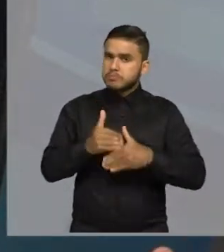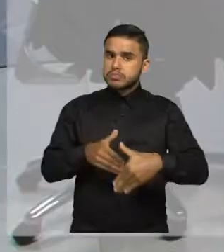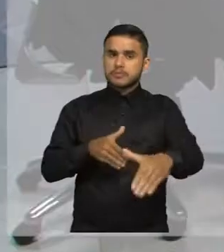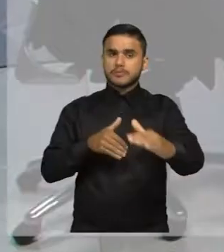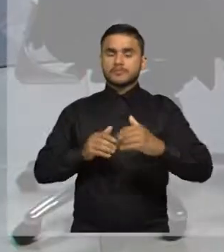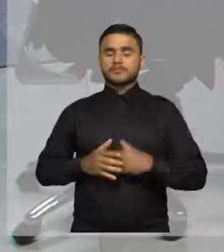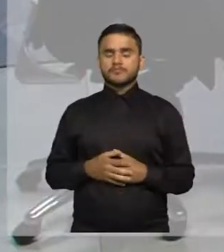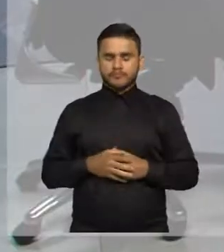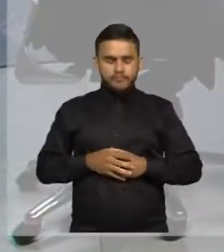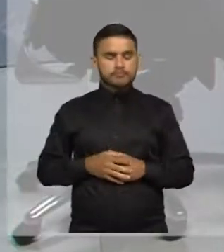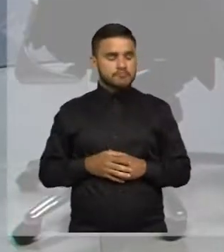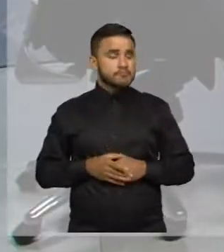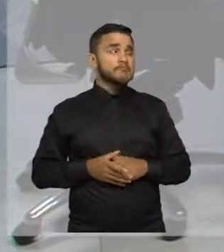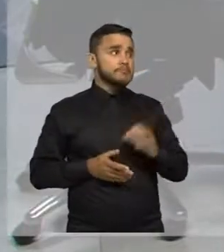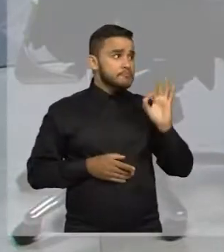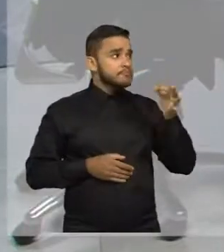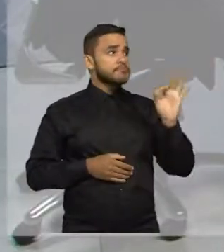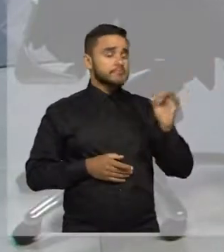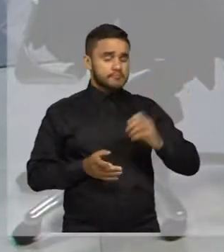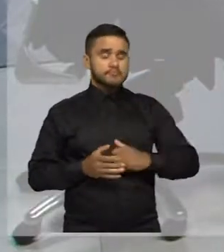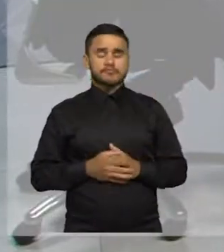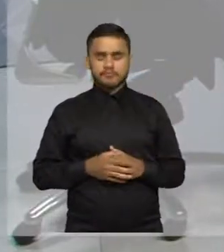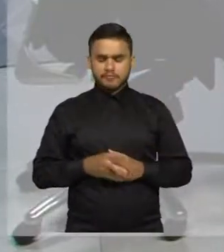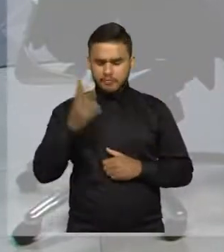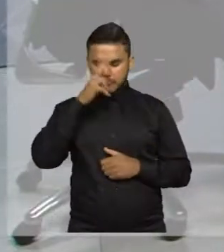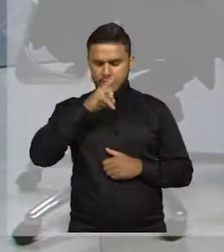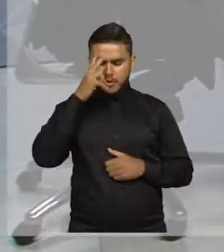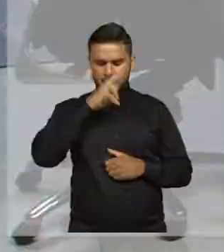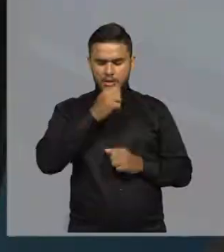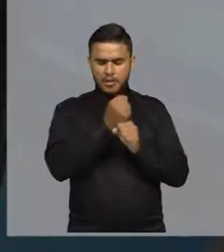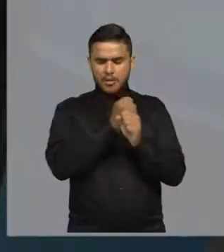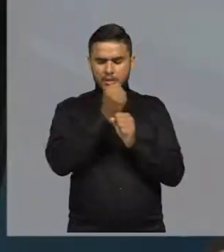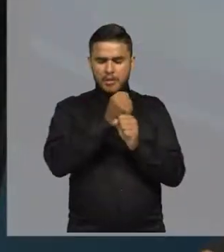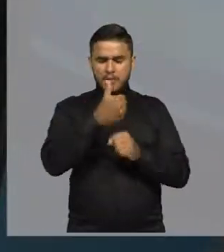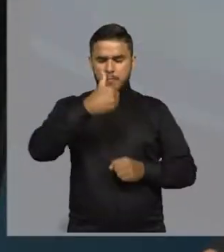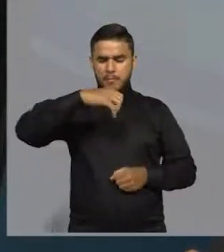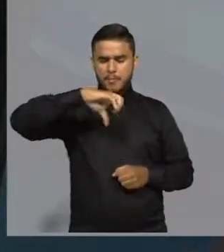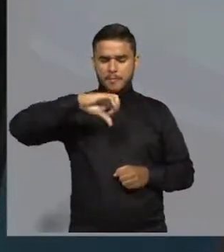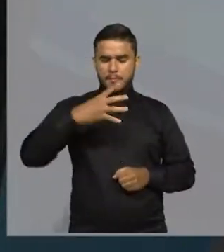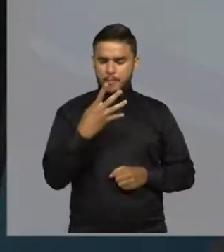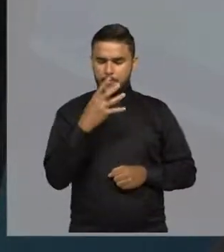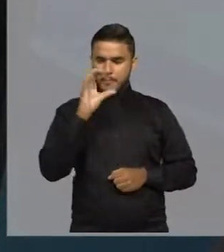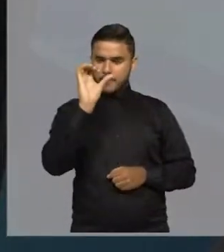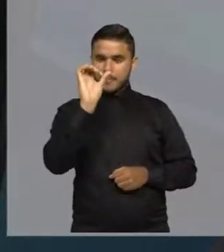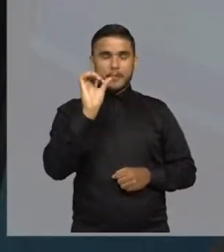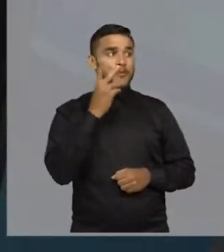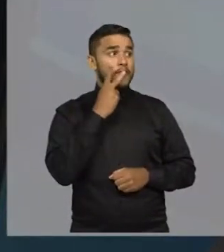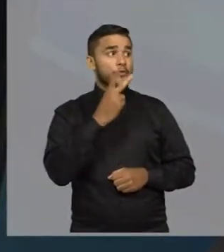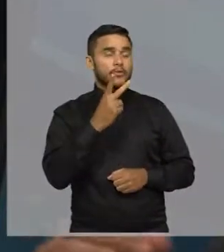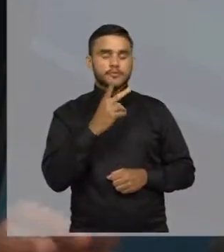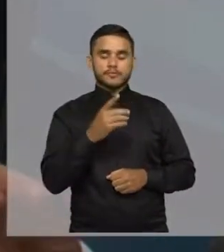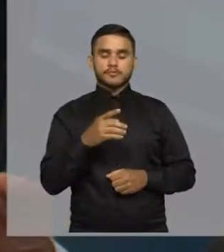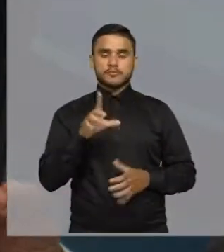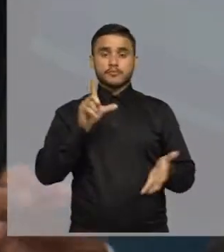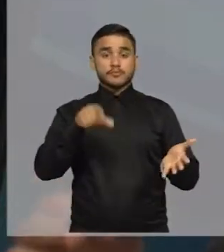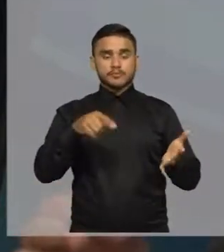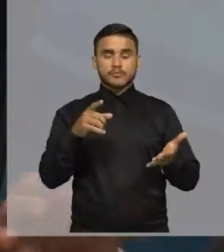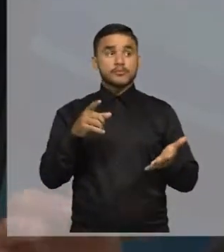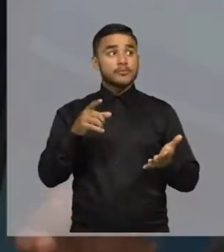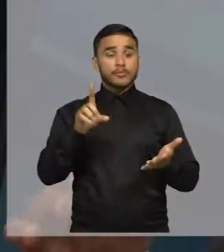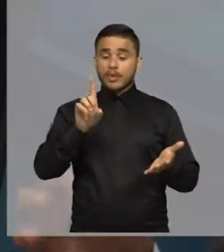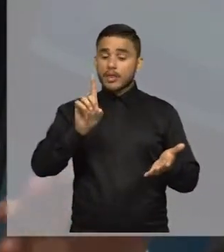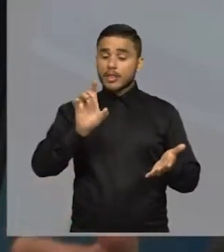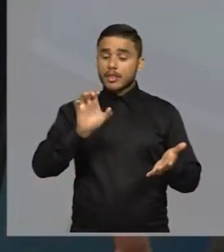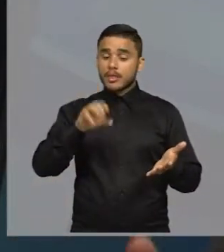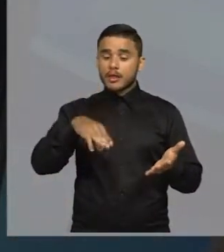Na República de 46, era comum alguém citar uma frase dizendo que a democracia é uma plantinha que tem que